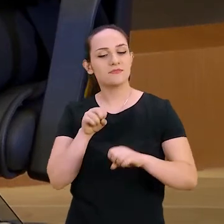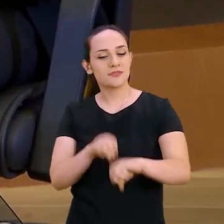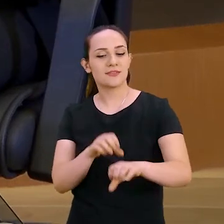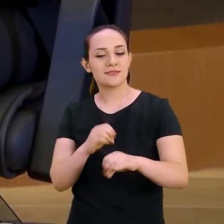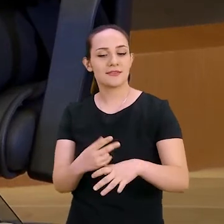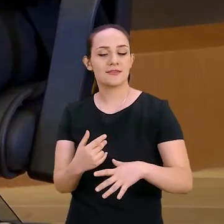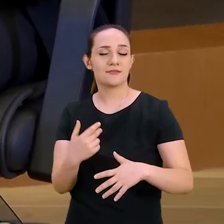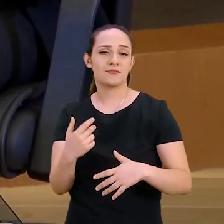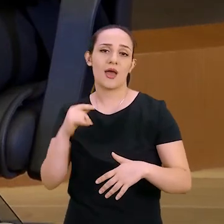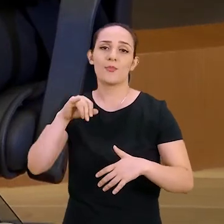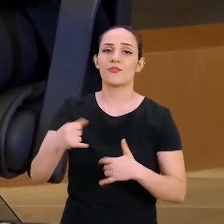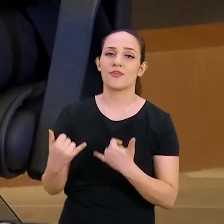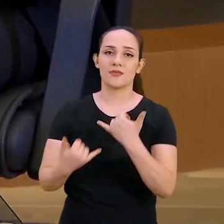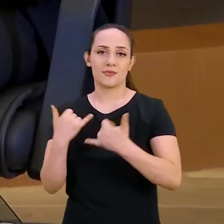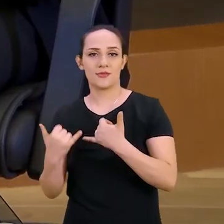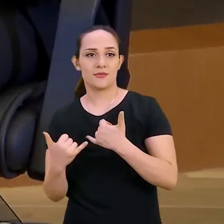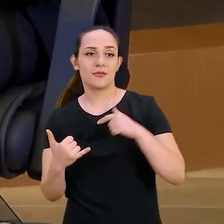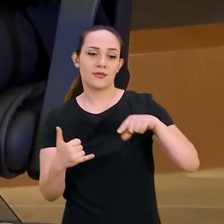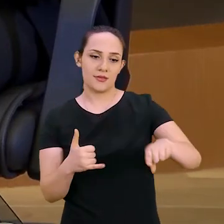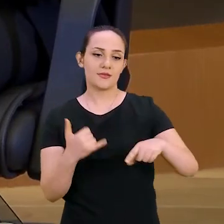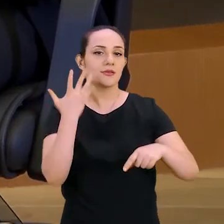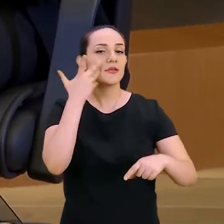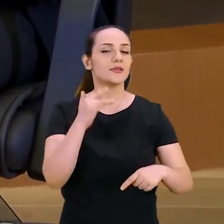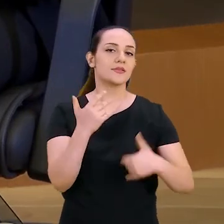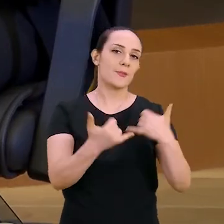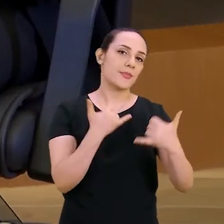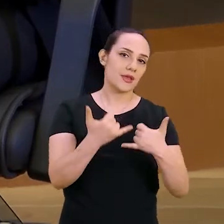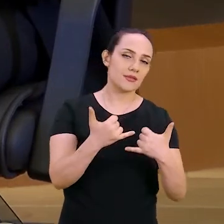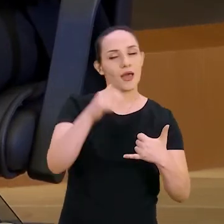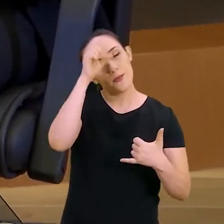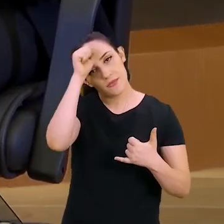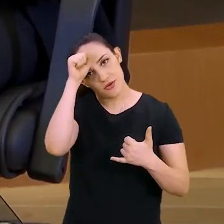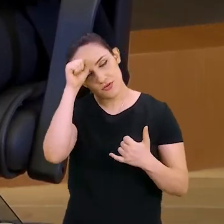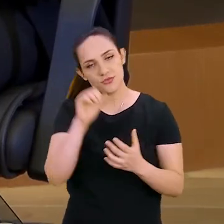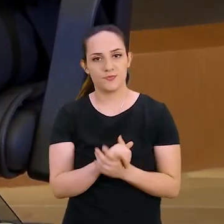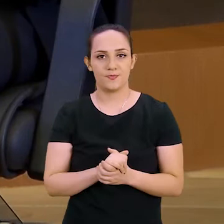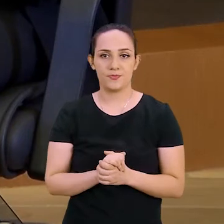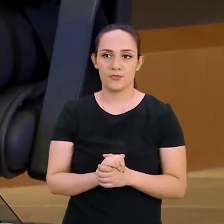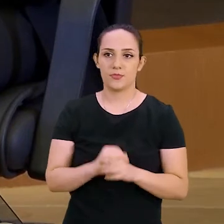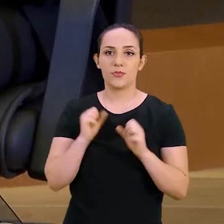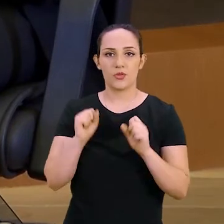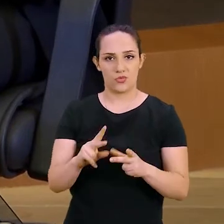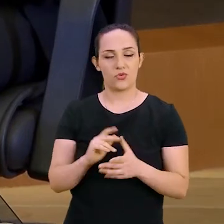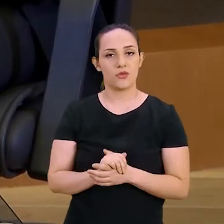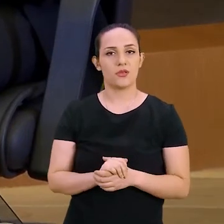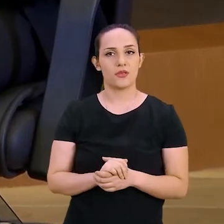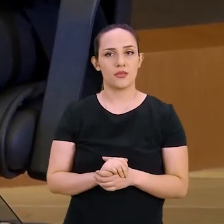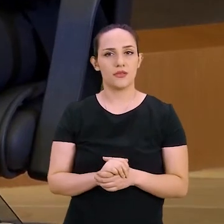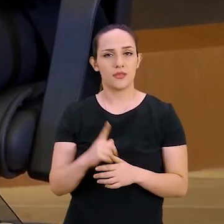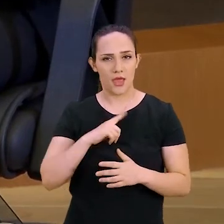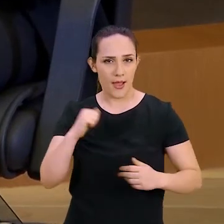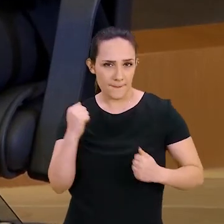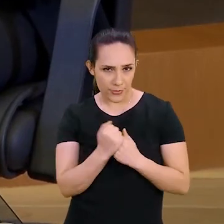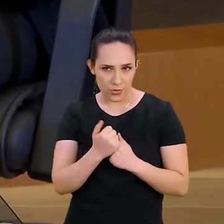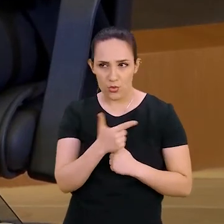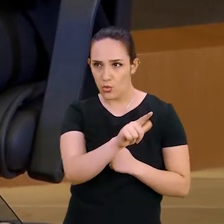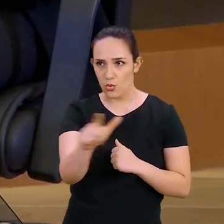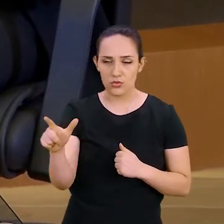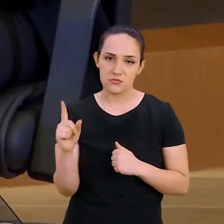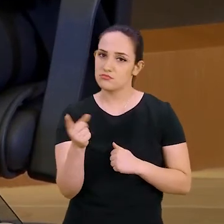um ensinar brincando pra gente, e eles brincam aprendendo. Que legal, que bacana. E o projeto conta com algum apoio de algum